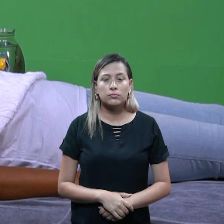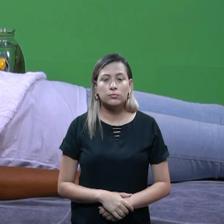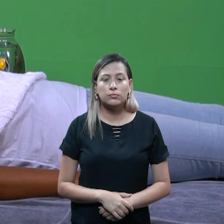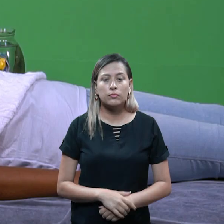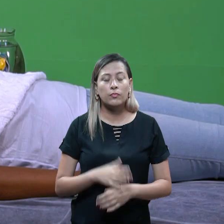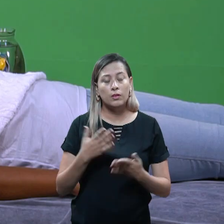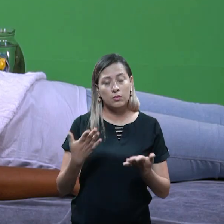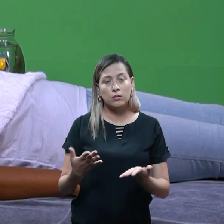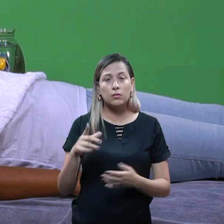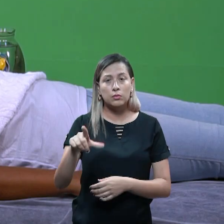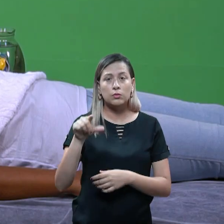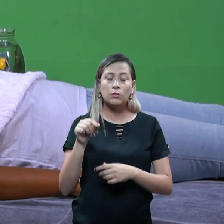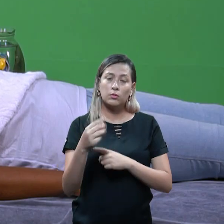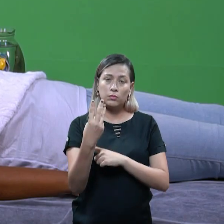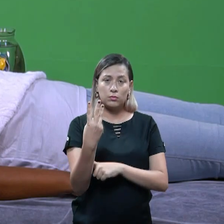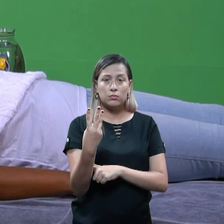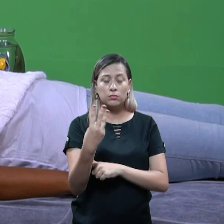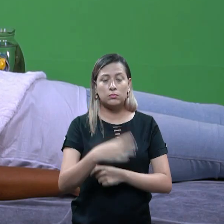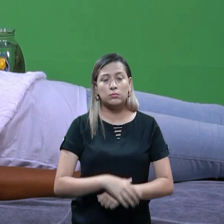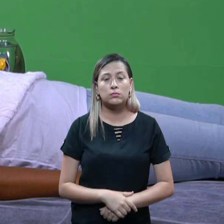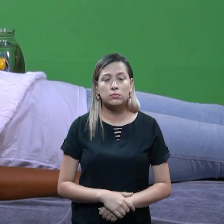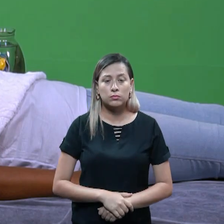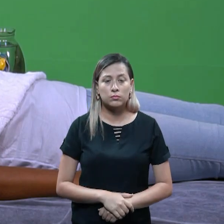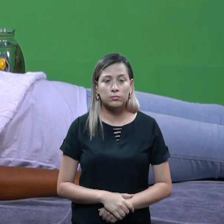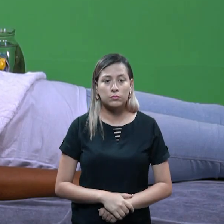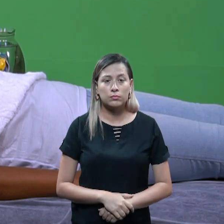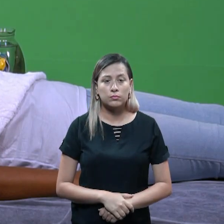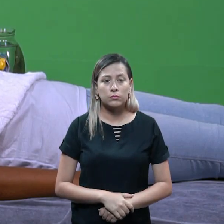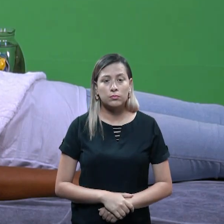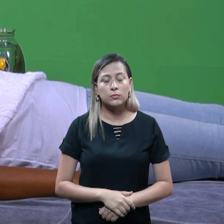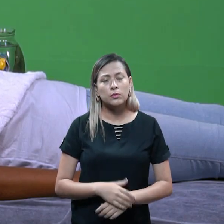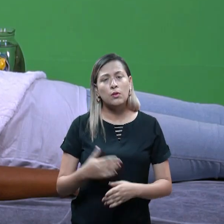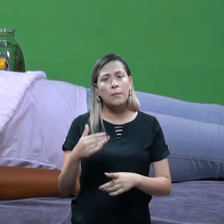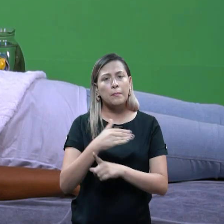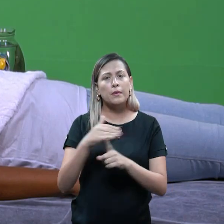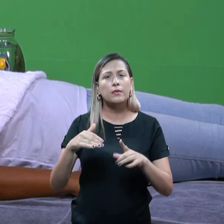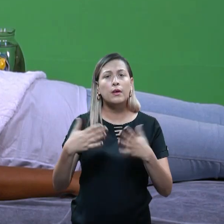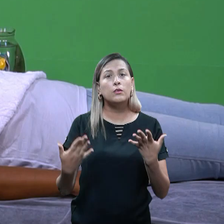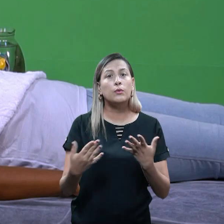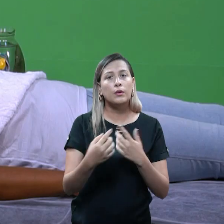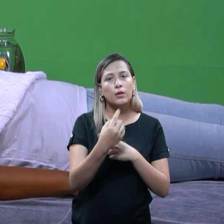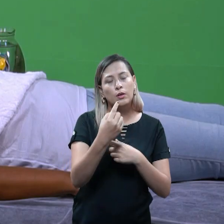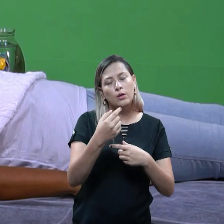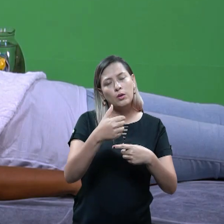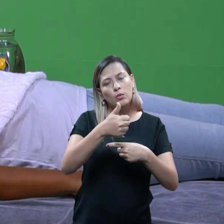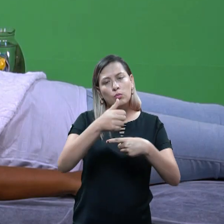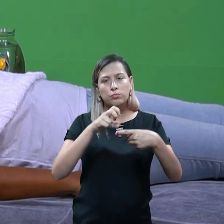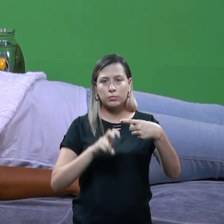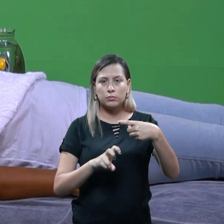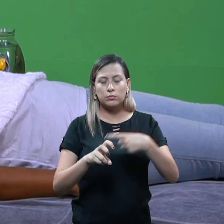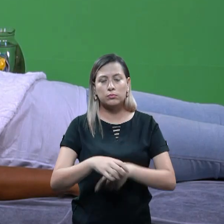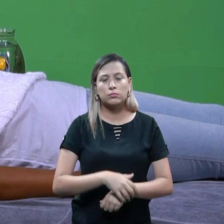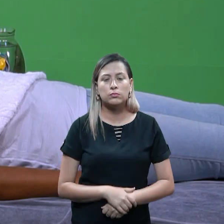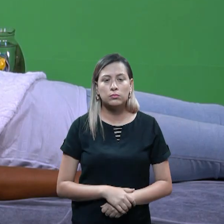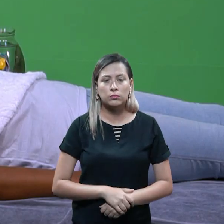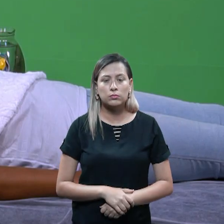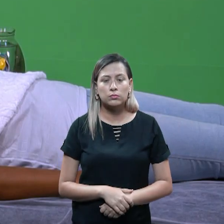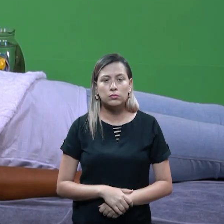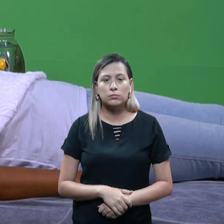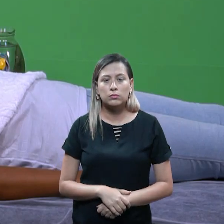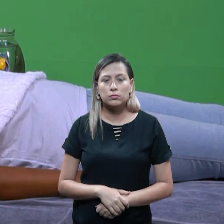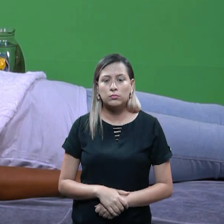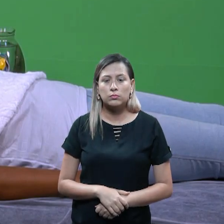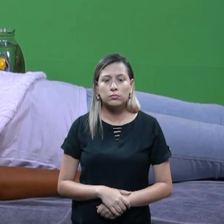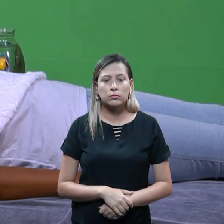o número 3, ó. 3, a metade de 3 é 1,5, porque o que eu quero aqui é achar